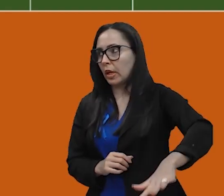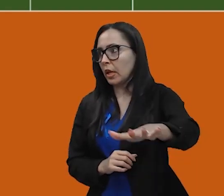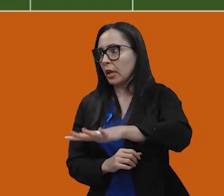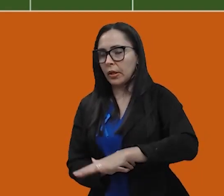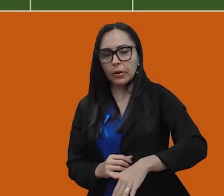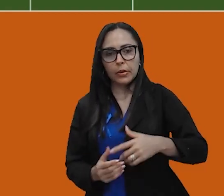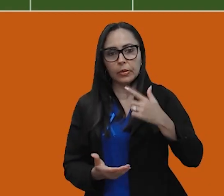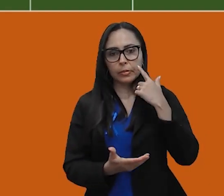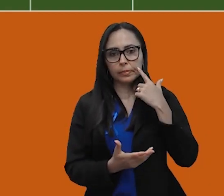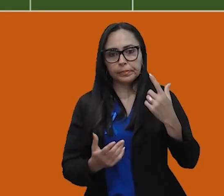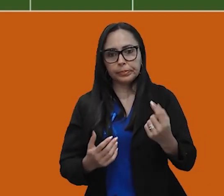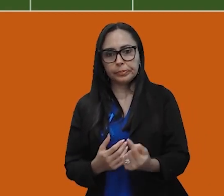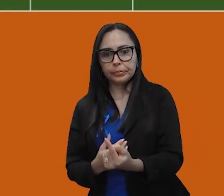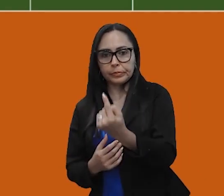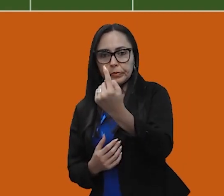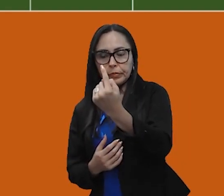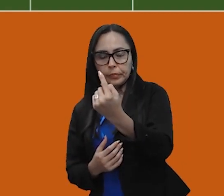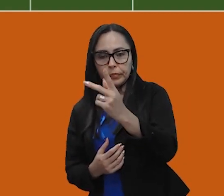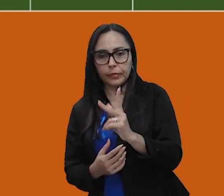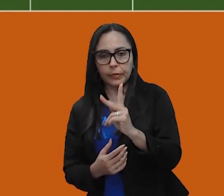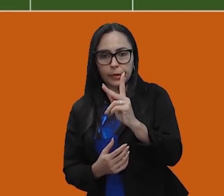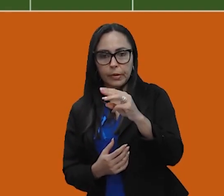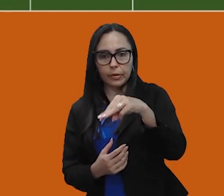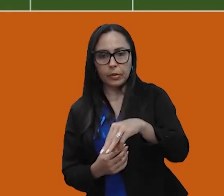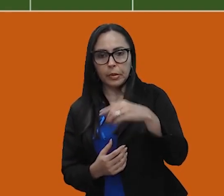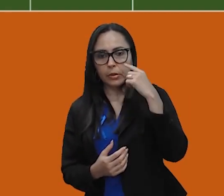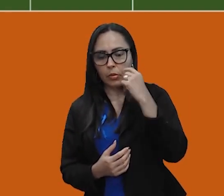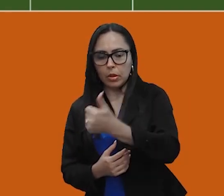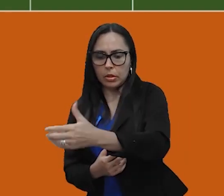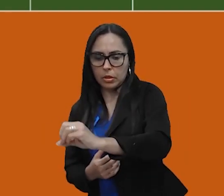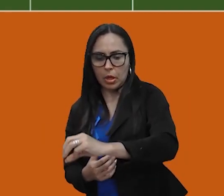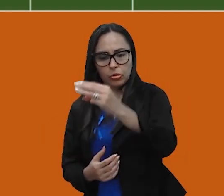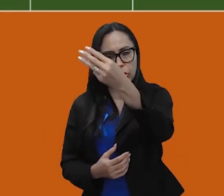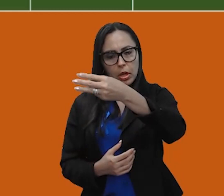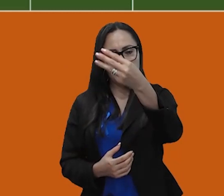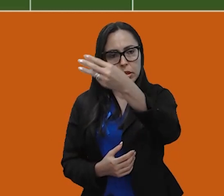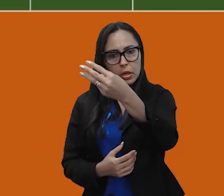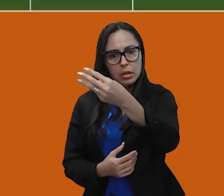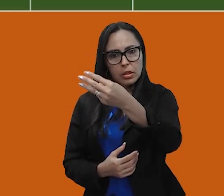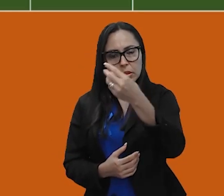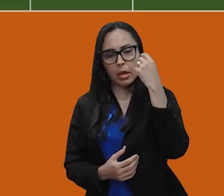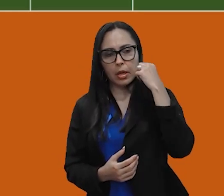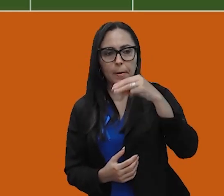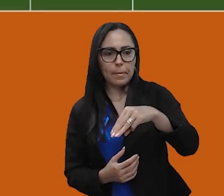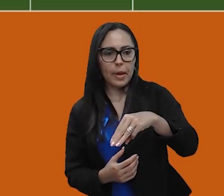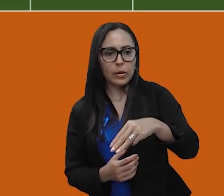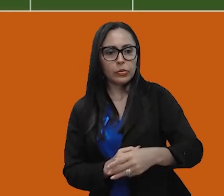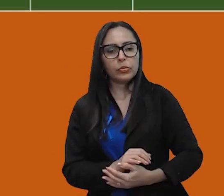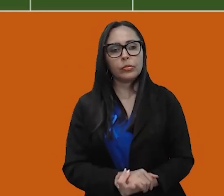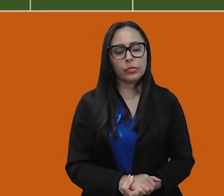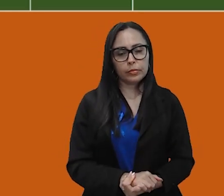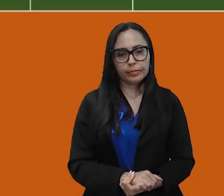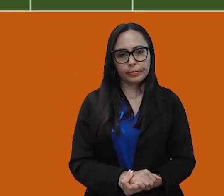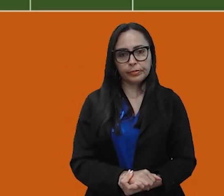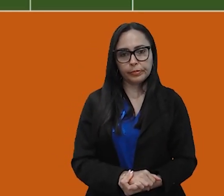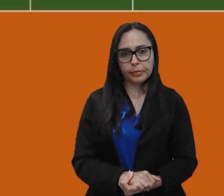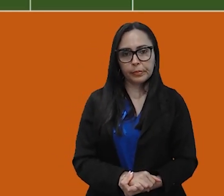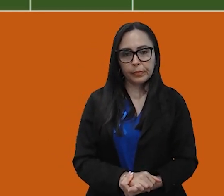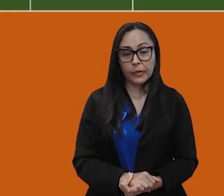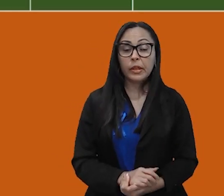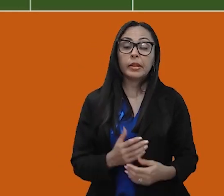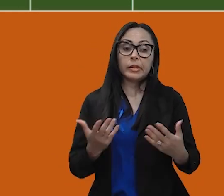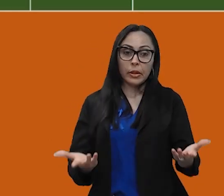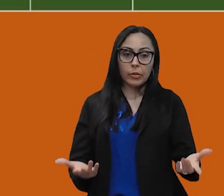com frente de 1 quilômetro, de 1 quilômetro, eu tenho 10 na potência 3, ou seja, aqui